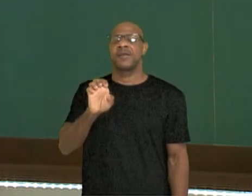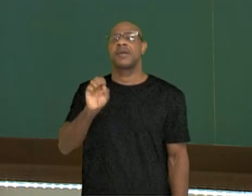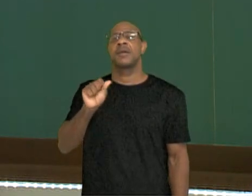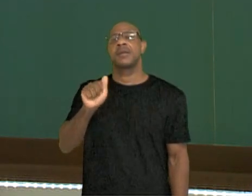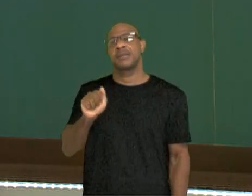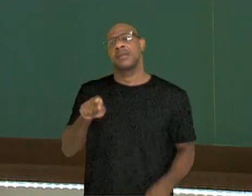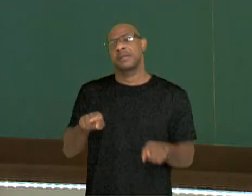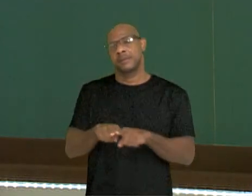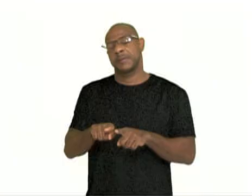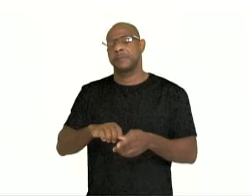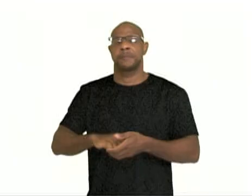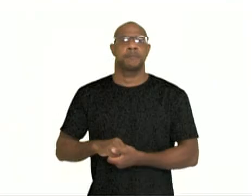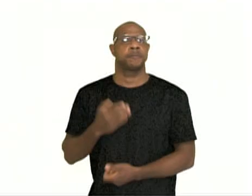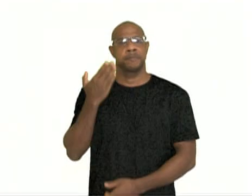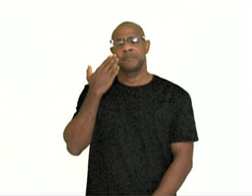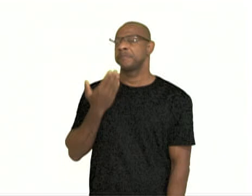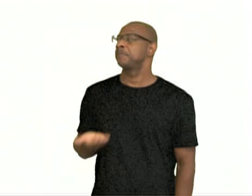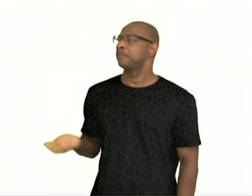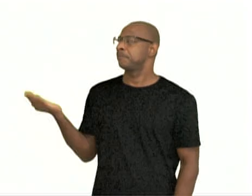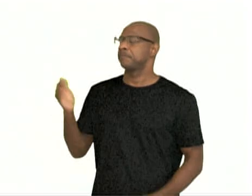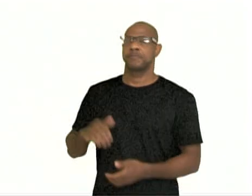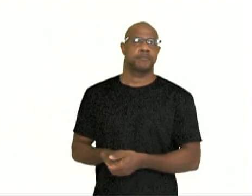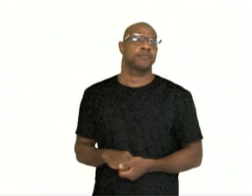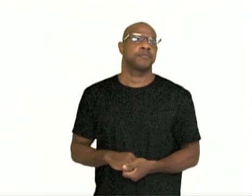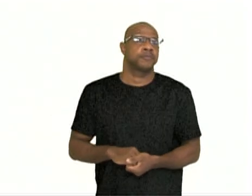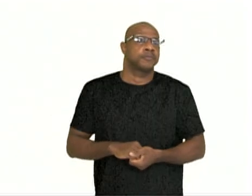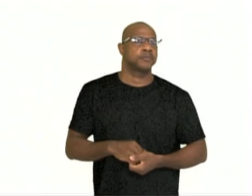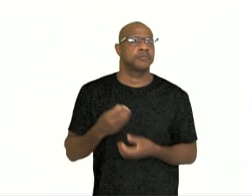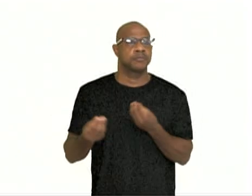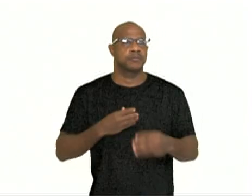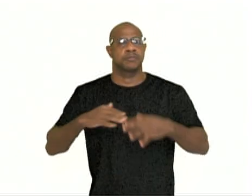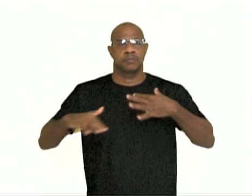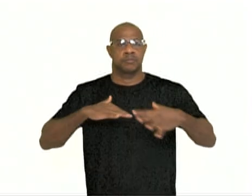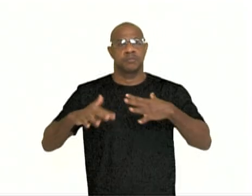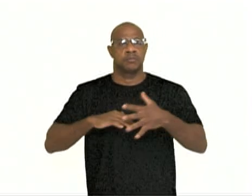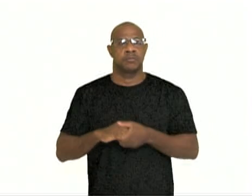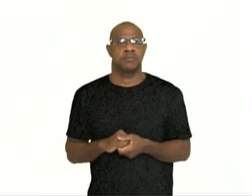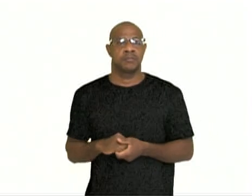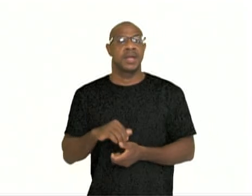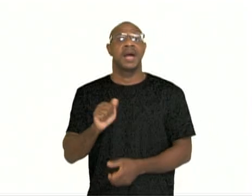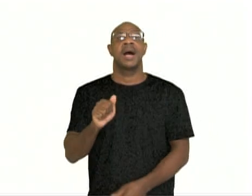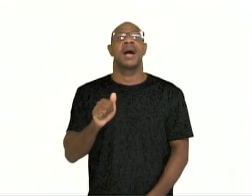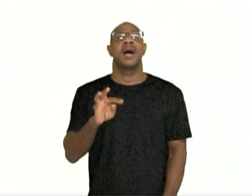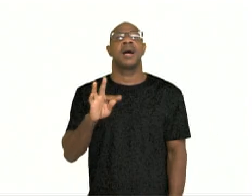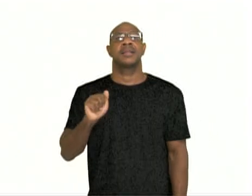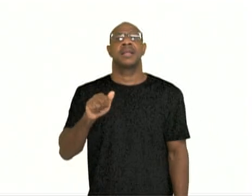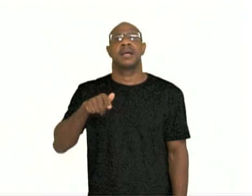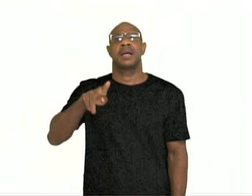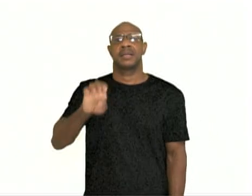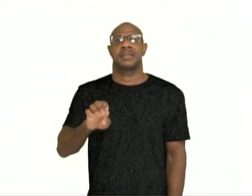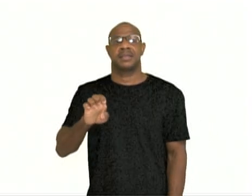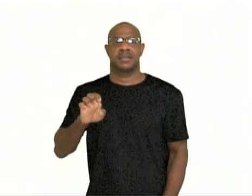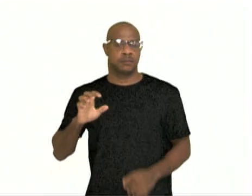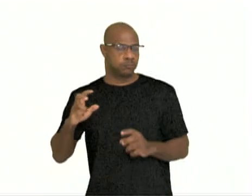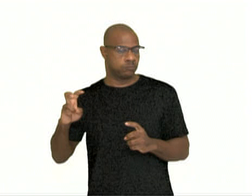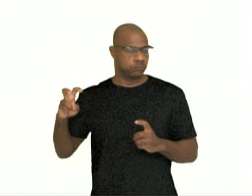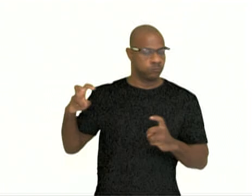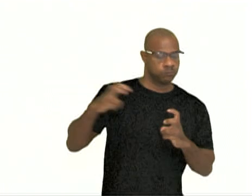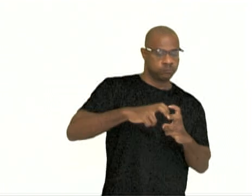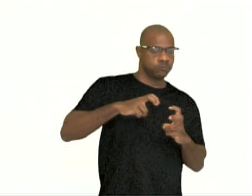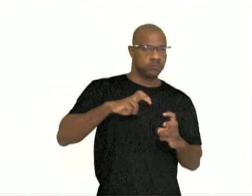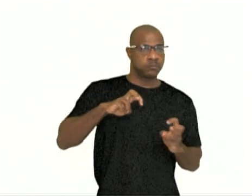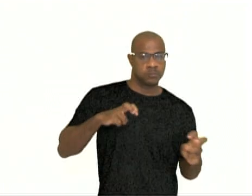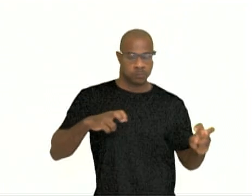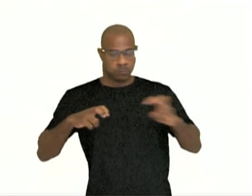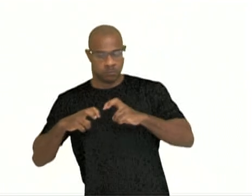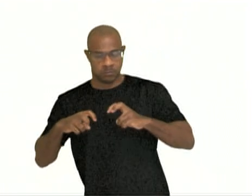só. Antes vamos pensar um pouquinho nos movimentos de ataque, né? Antes da gente falar especificamente da ginga, só para